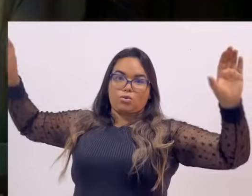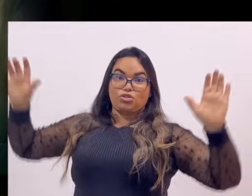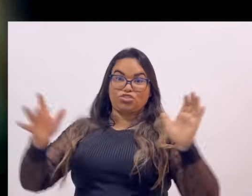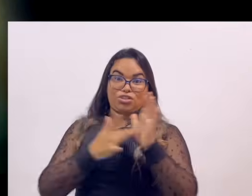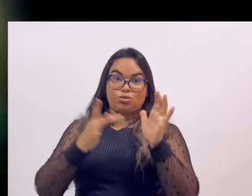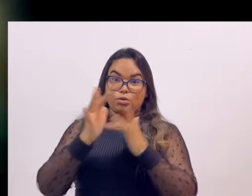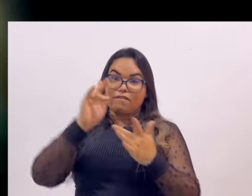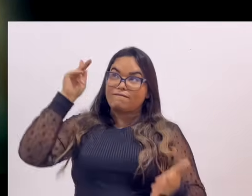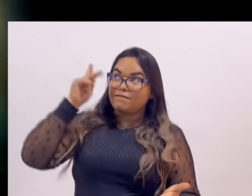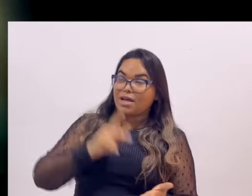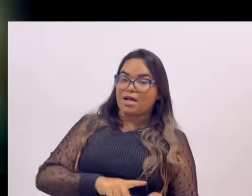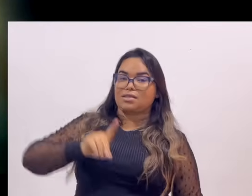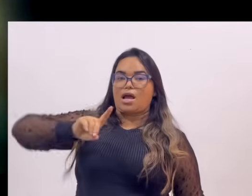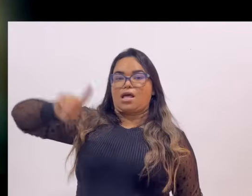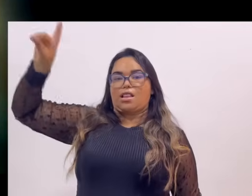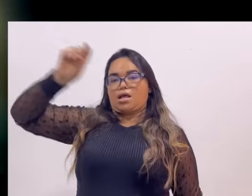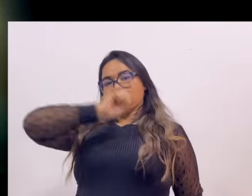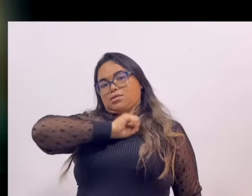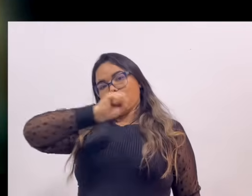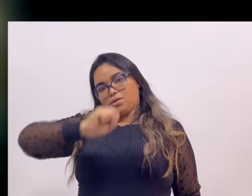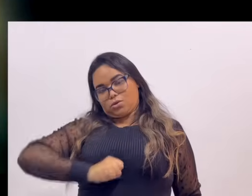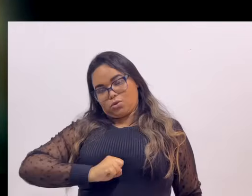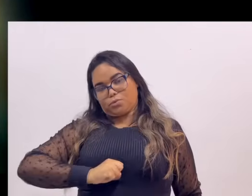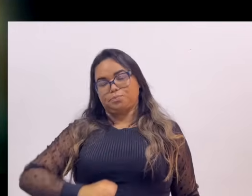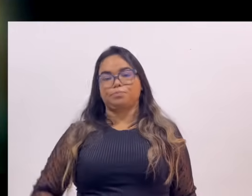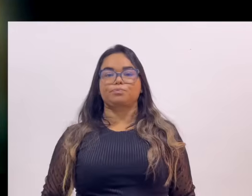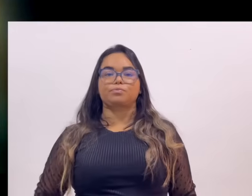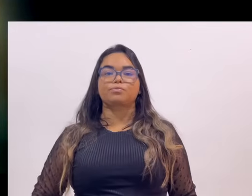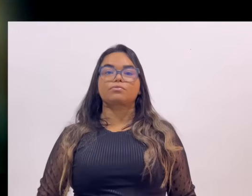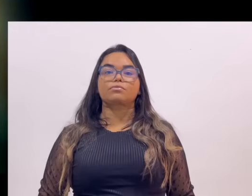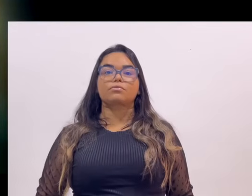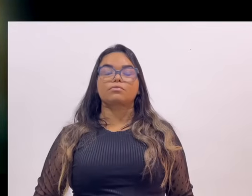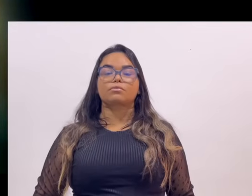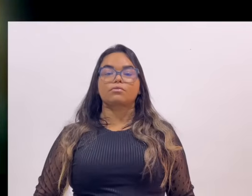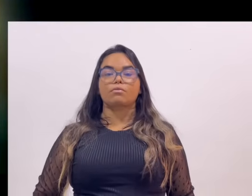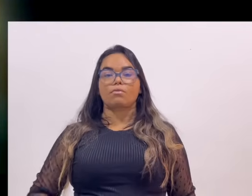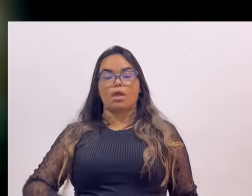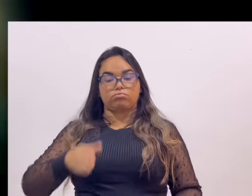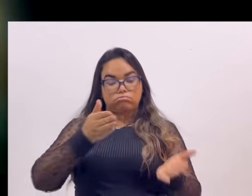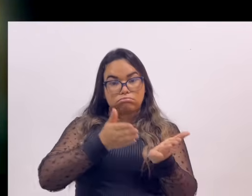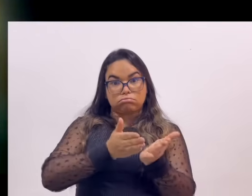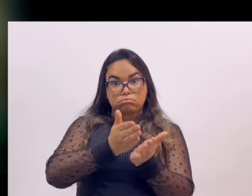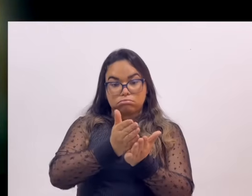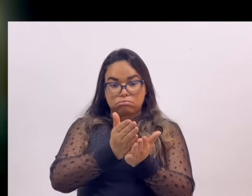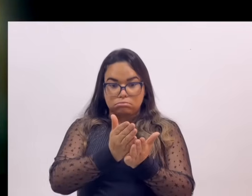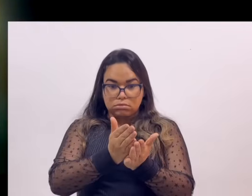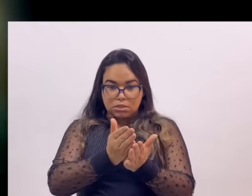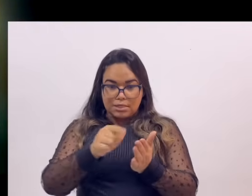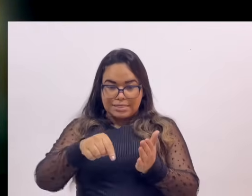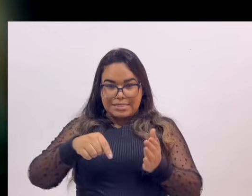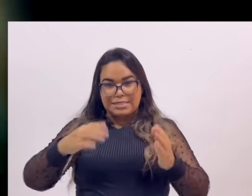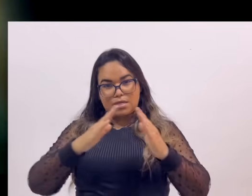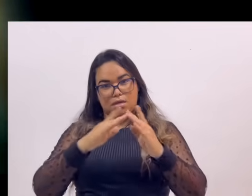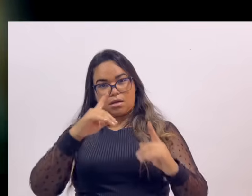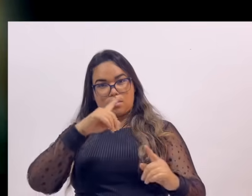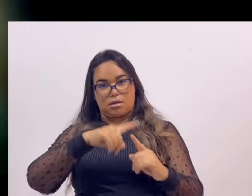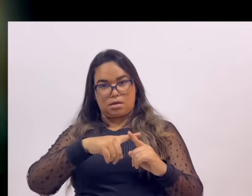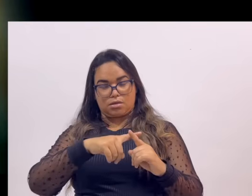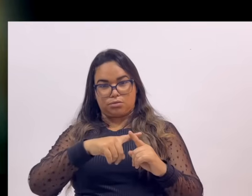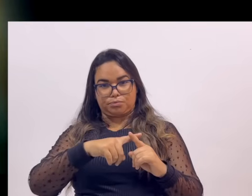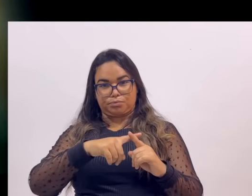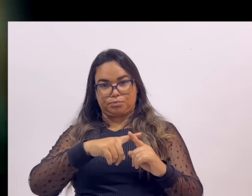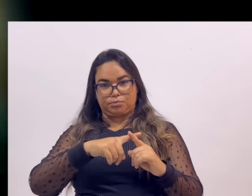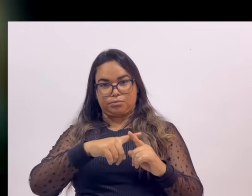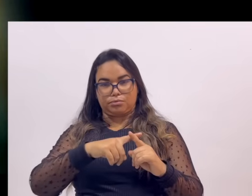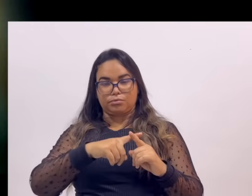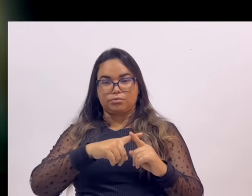9, verso 8, diz, o caminho do santuário não estava descoberto enquanto se conservava em pé o primeiro